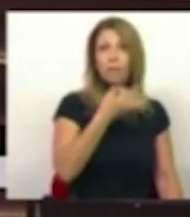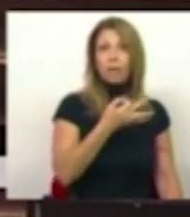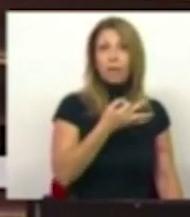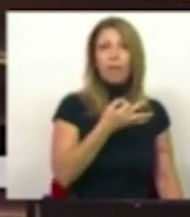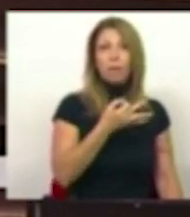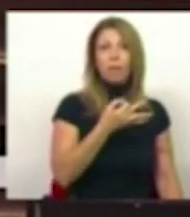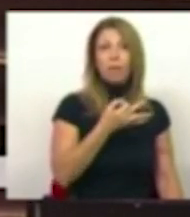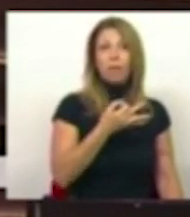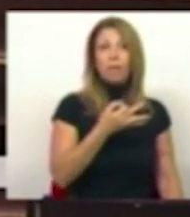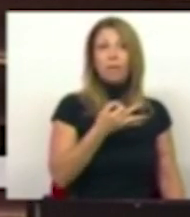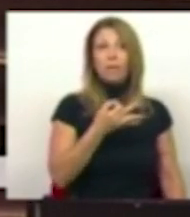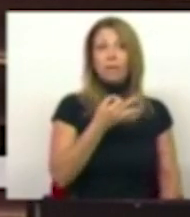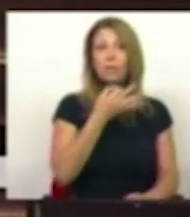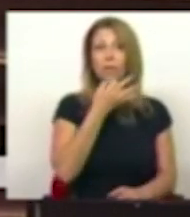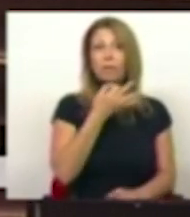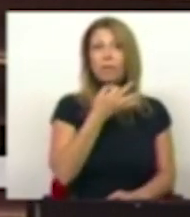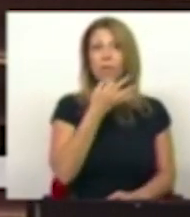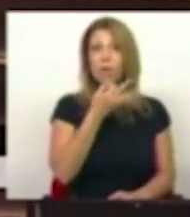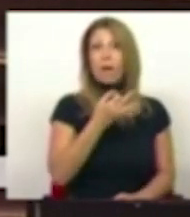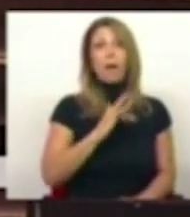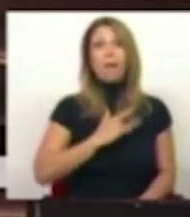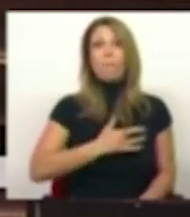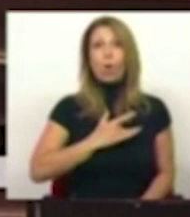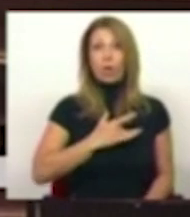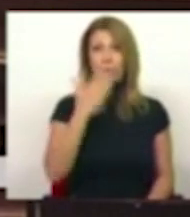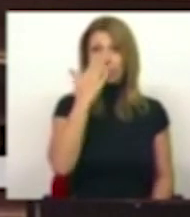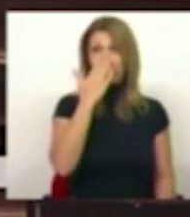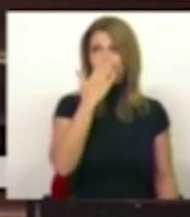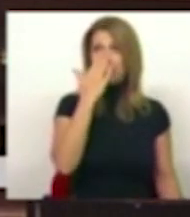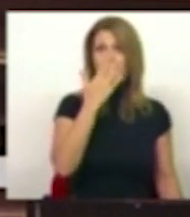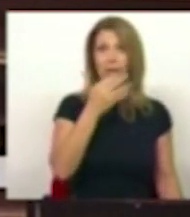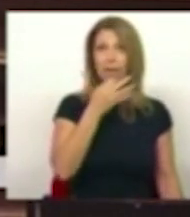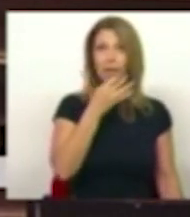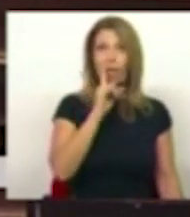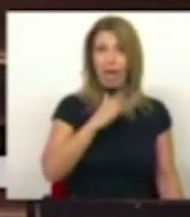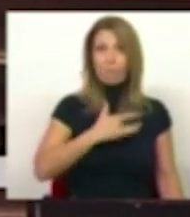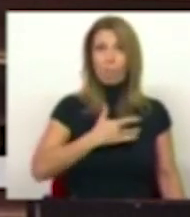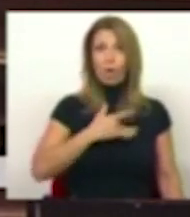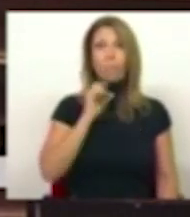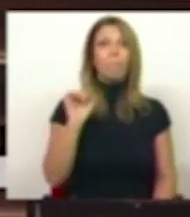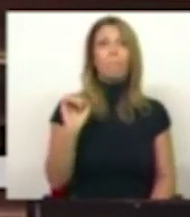amor. Sem se falar de amor, especialmente por causa disto.